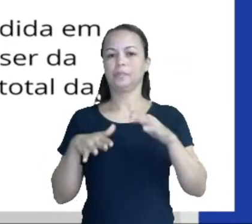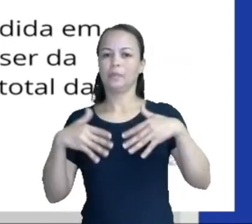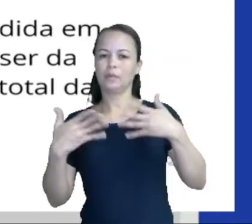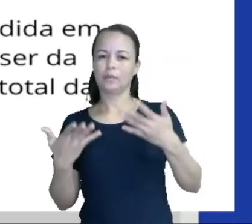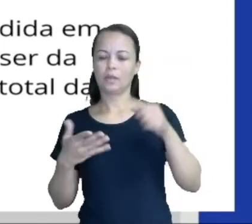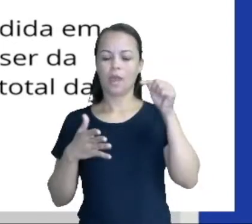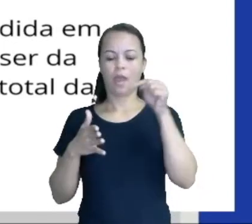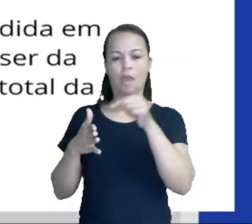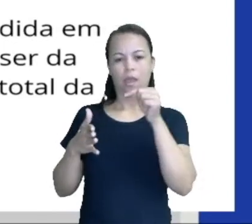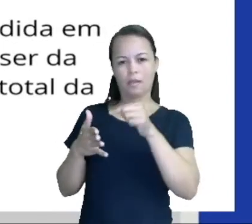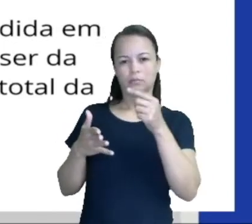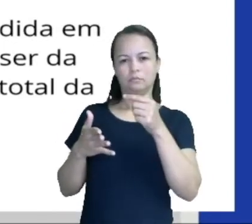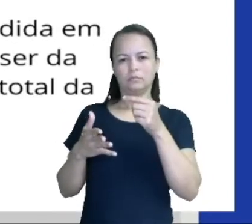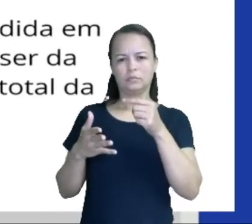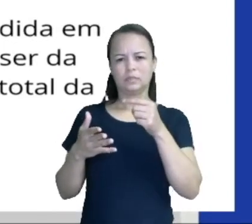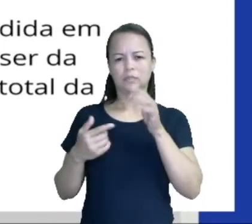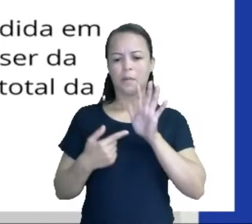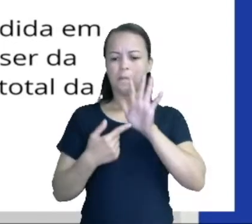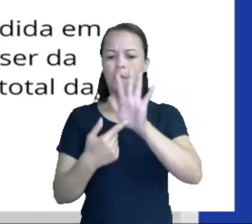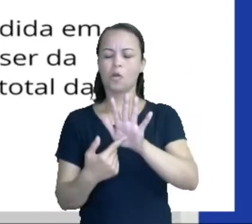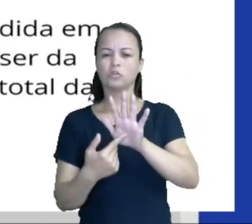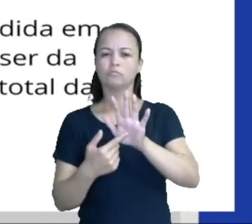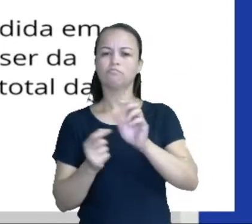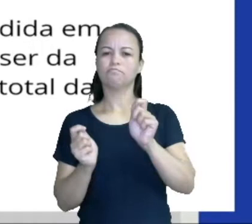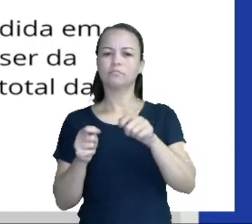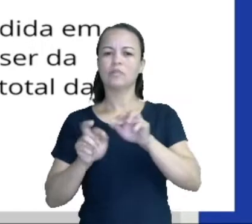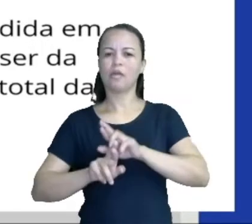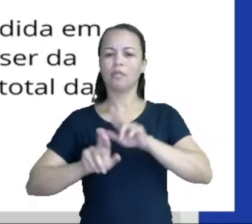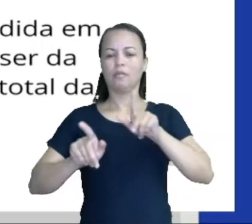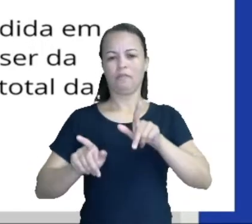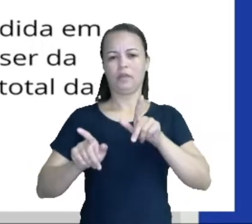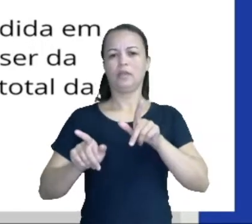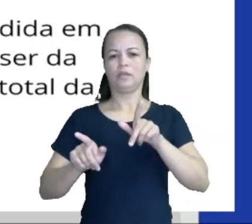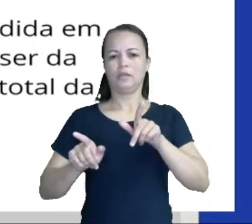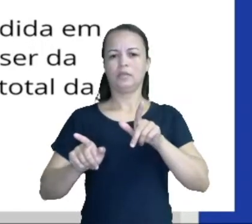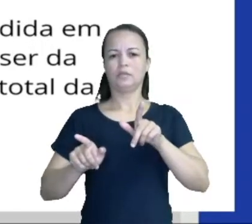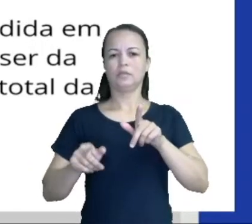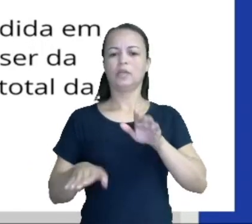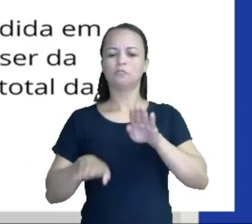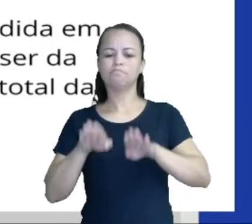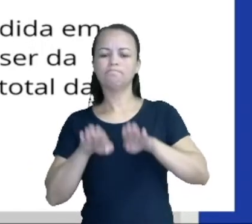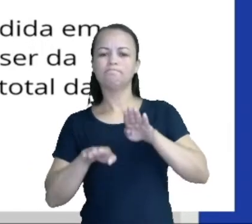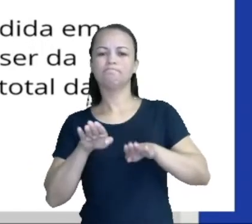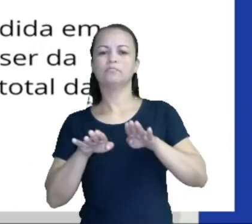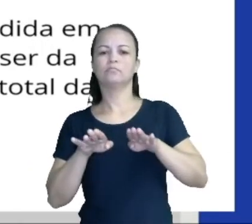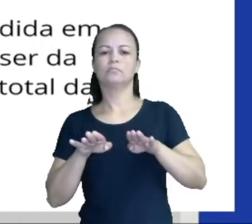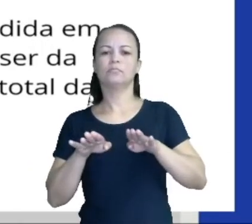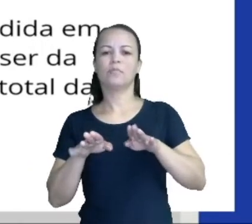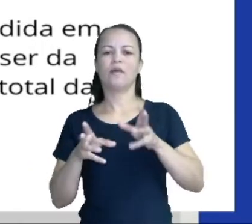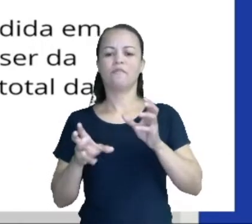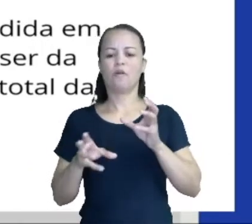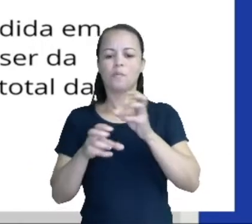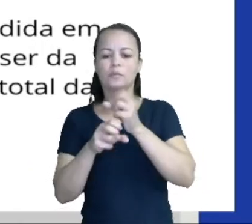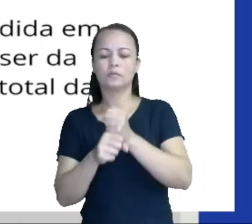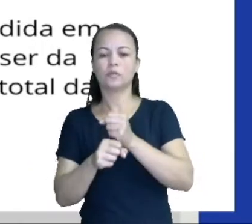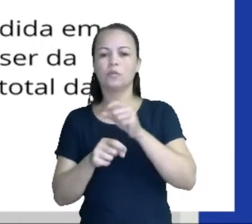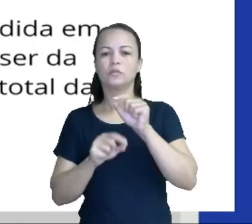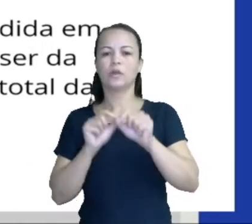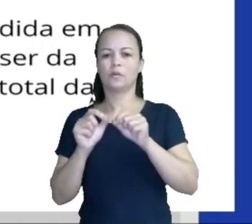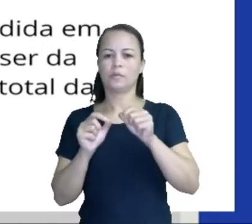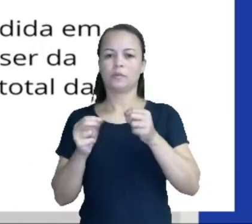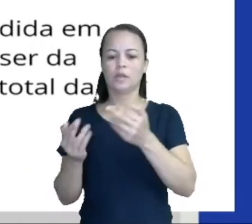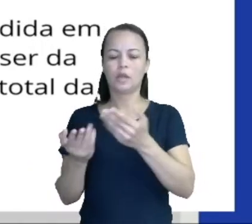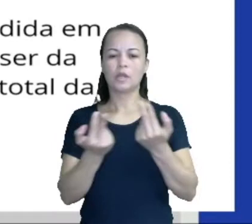esta questão apresente uma situação diferente, inserindo medidas, a forma de solução poderá ser a